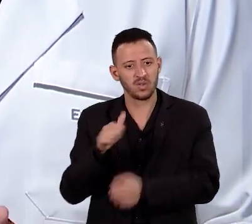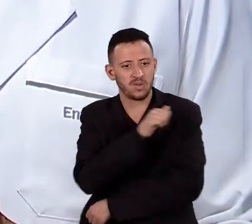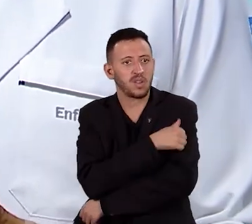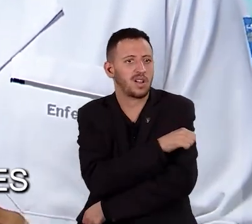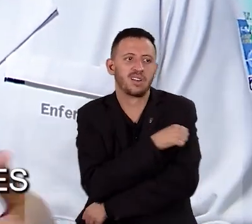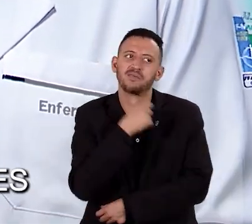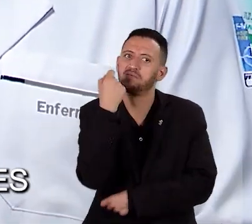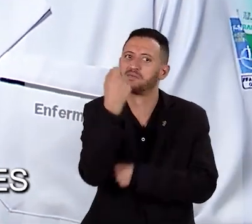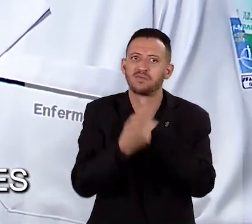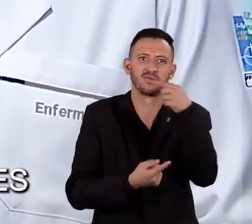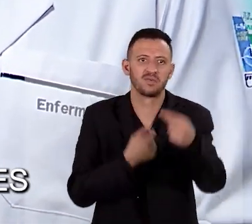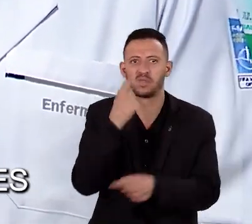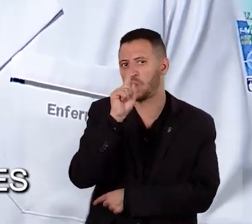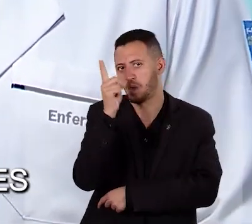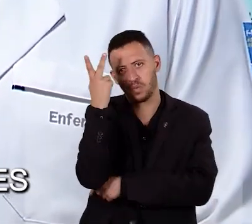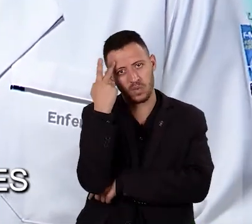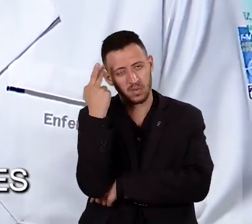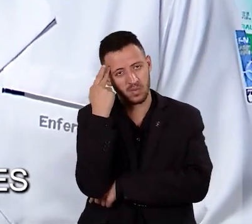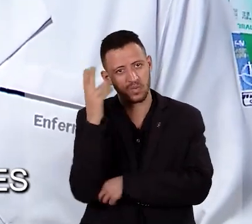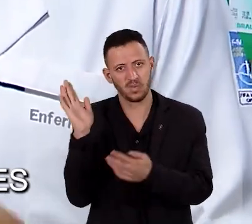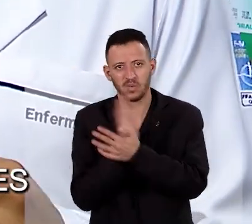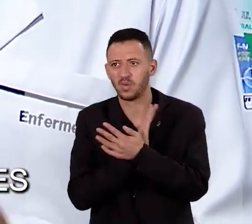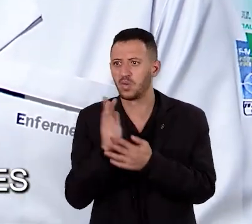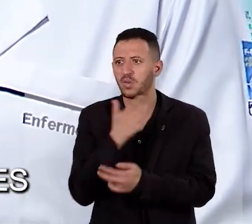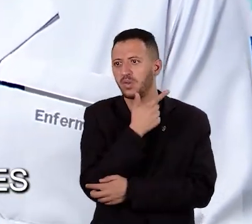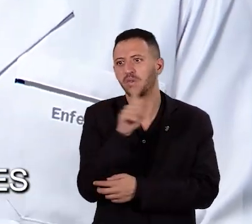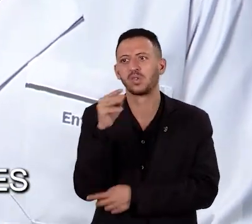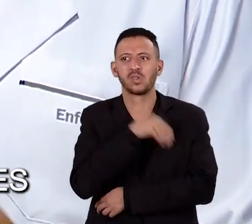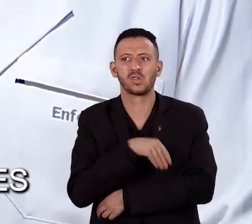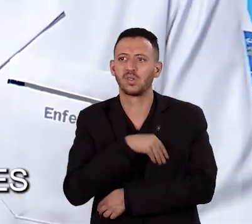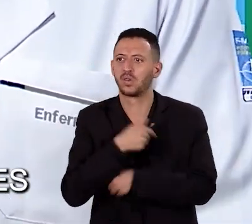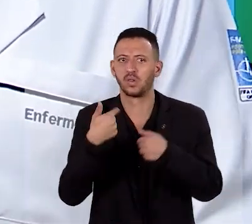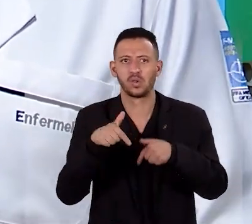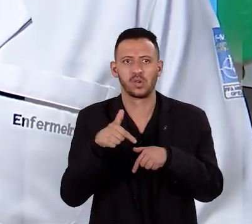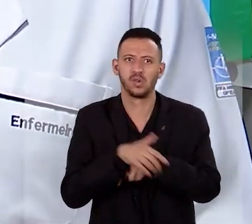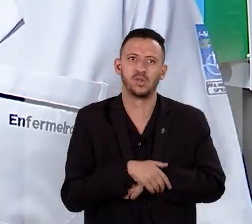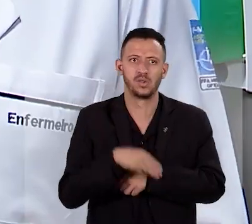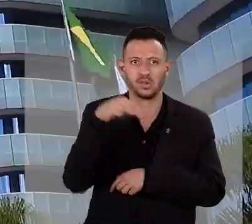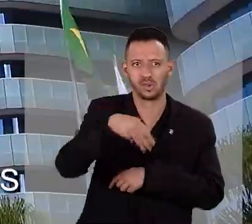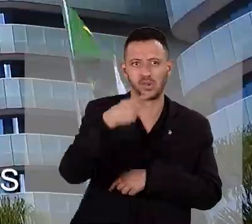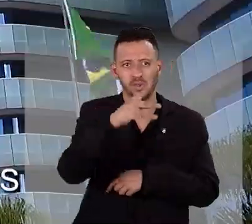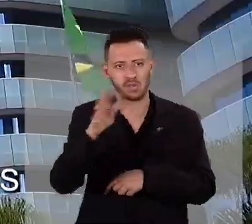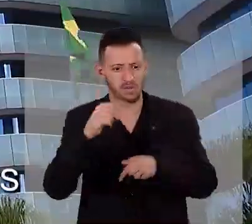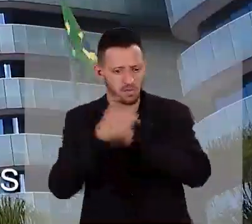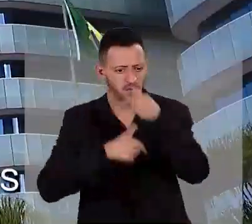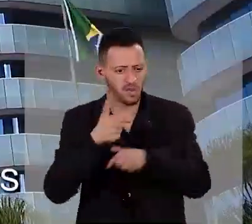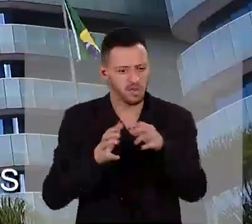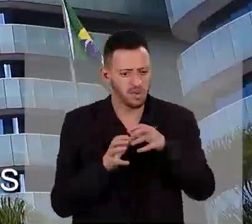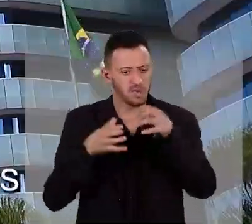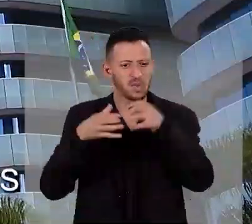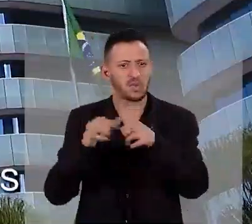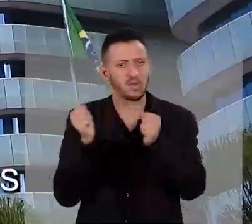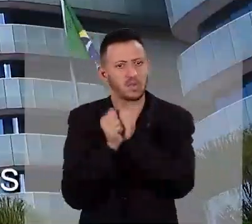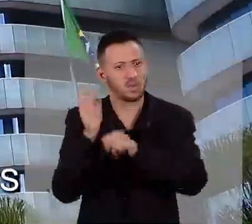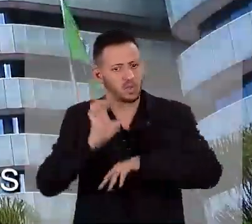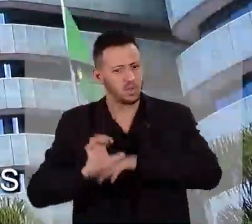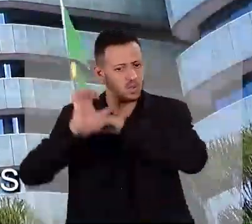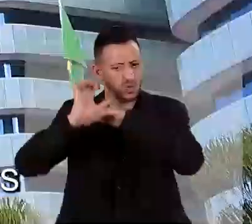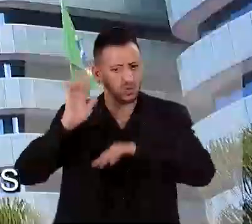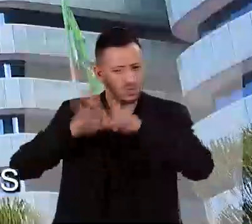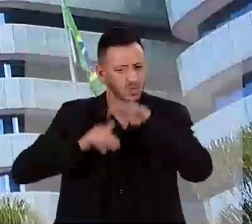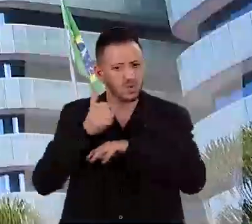de enfermagem. Isso é raro, não é comum. Em outras unidades hospitalares isso não existe. O MPT atua em conjunto com